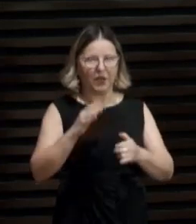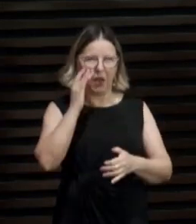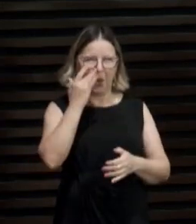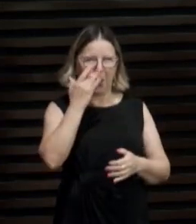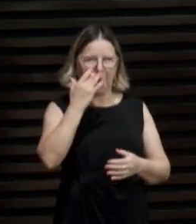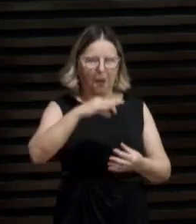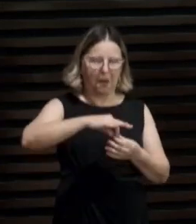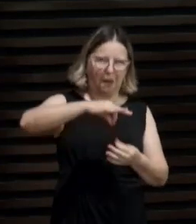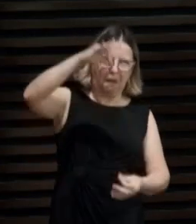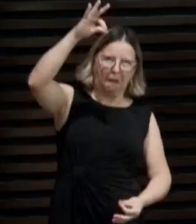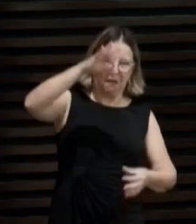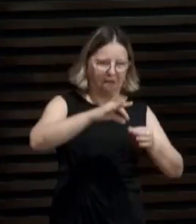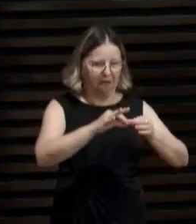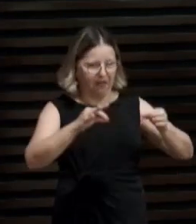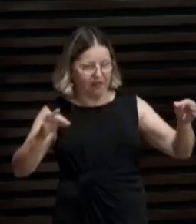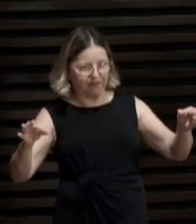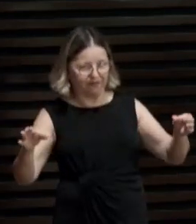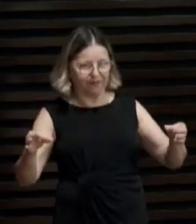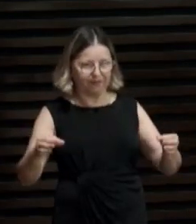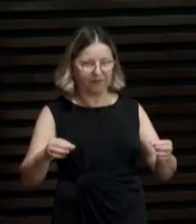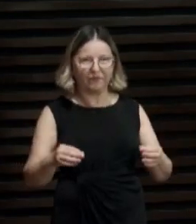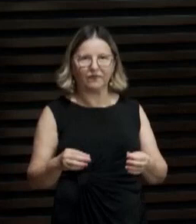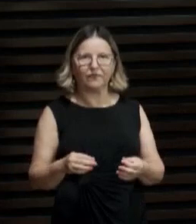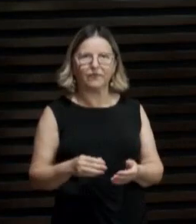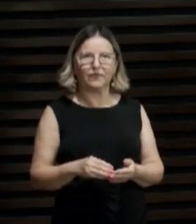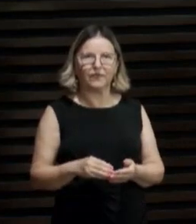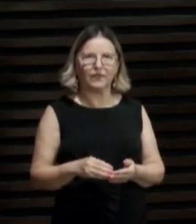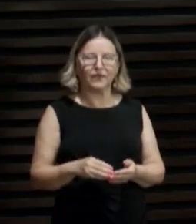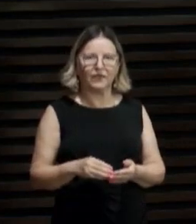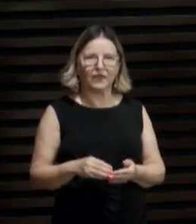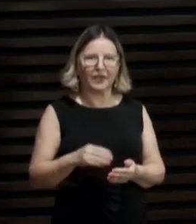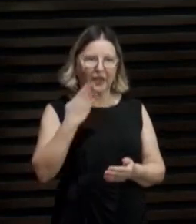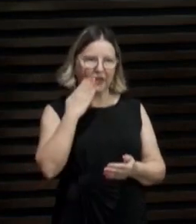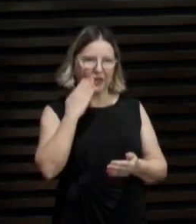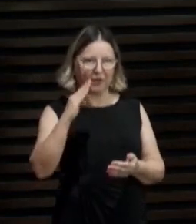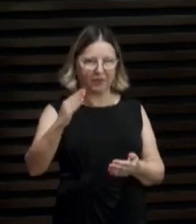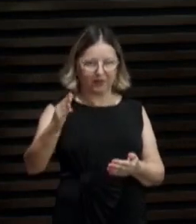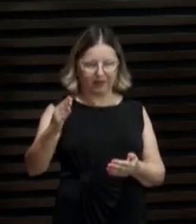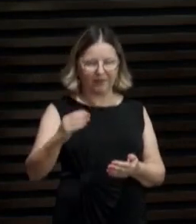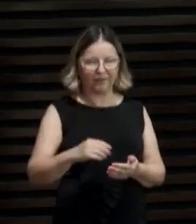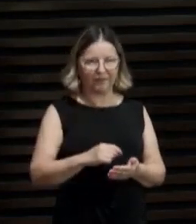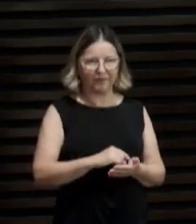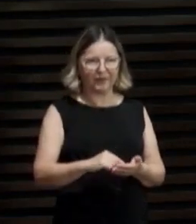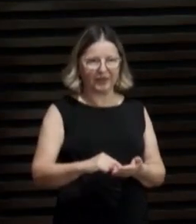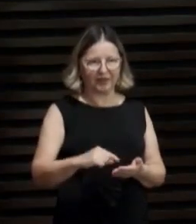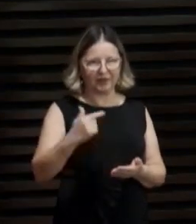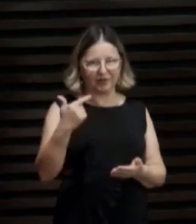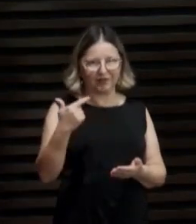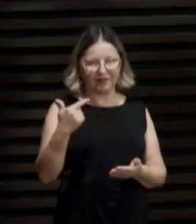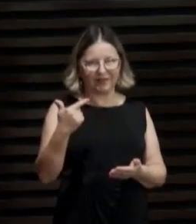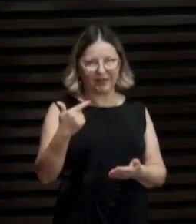de largura. Ele levantou no campo de Dura, na província da Babilônia. Versículo 2,